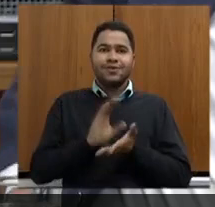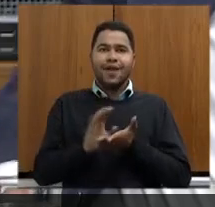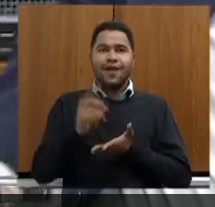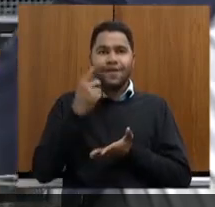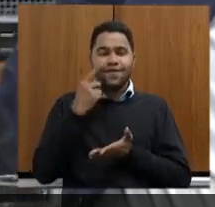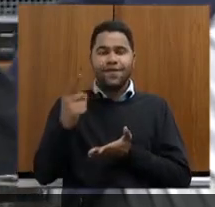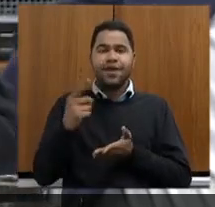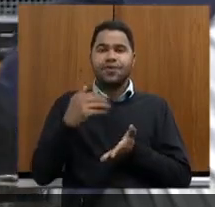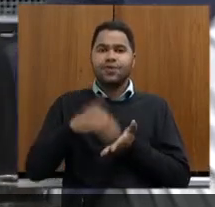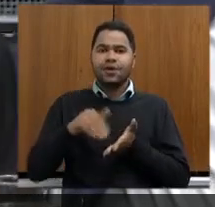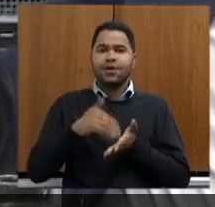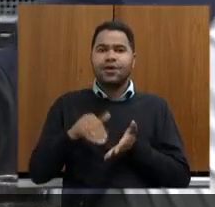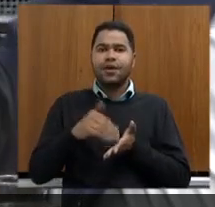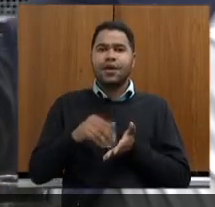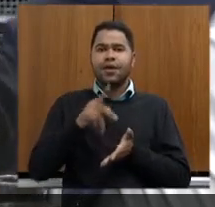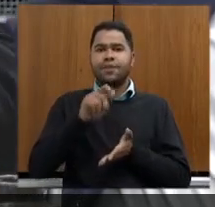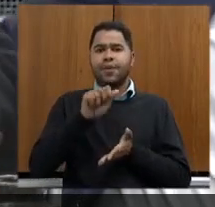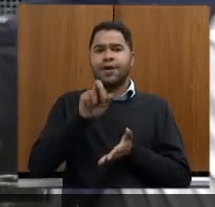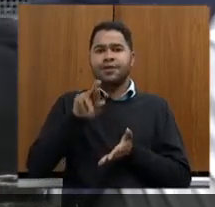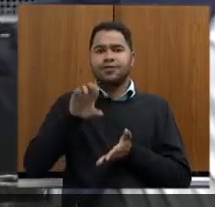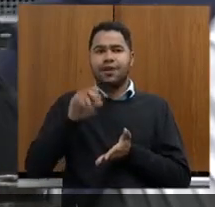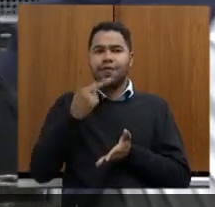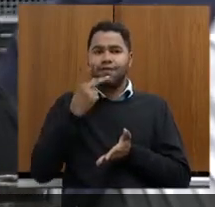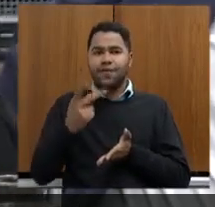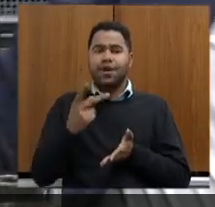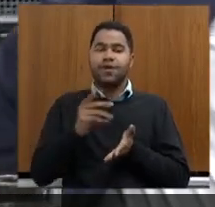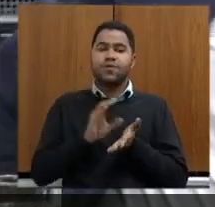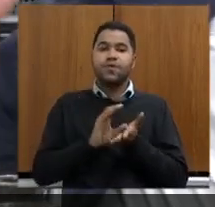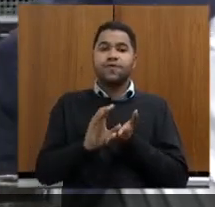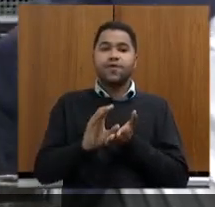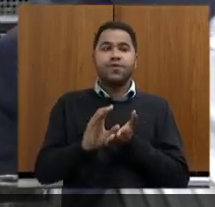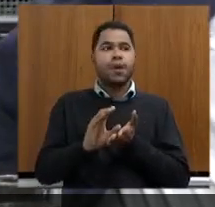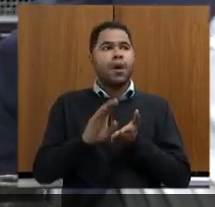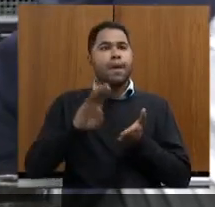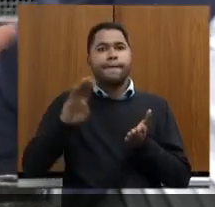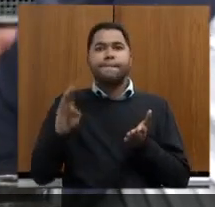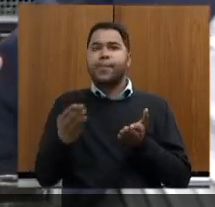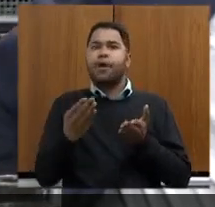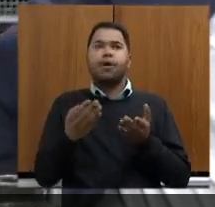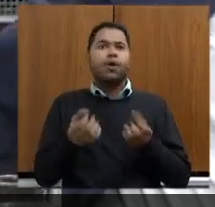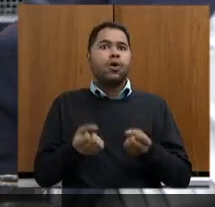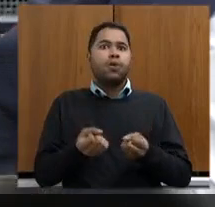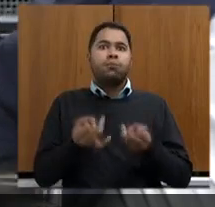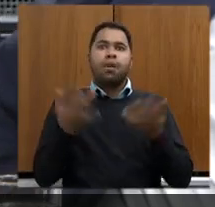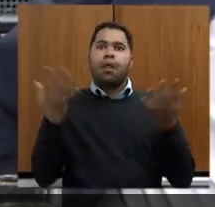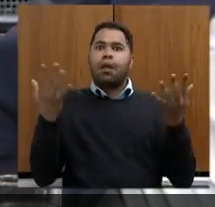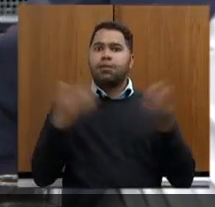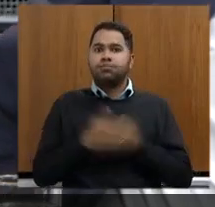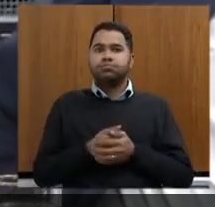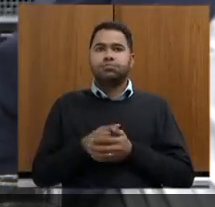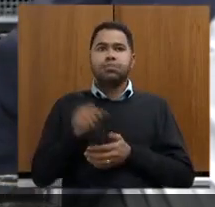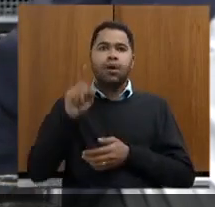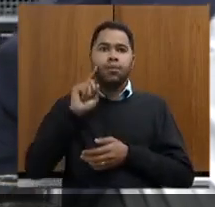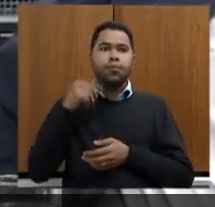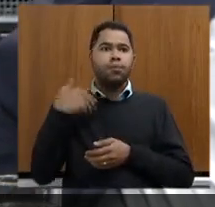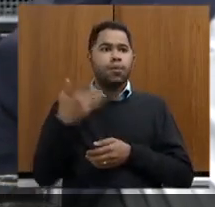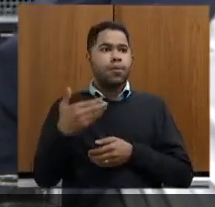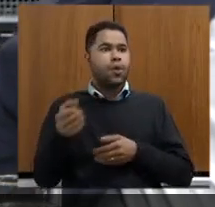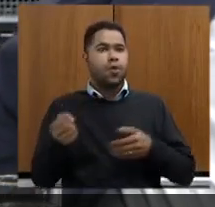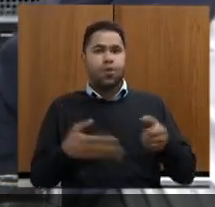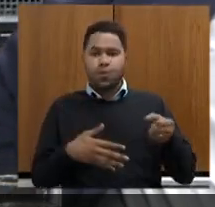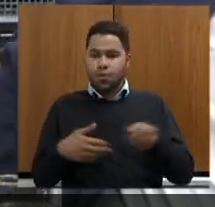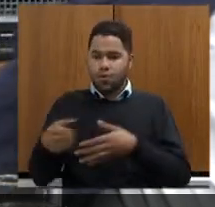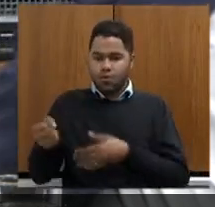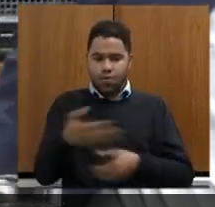secretário é passar o falando de investimentos né superior os bilhões que a gente não sabe nem as cifras que todos os dias um investimento novo